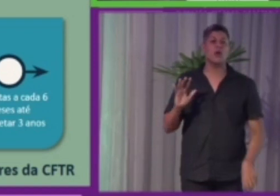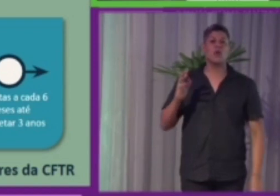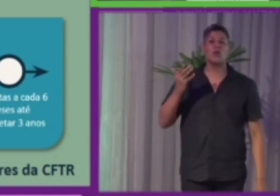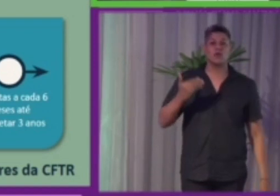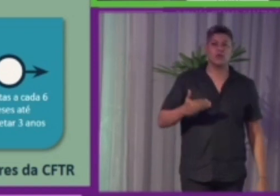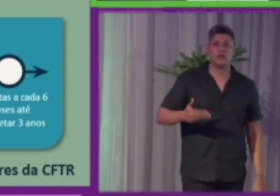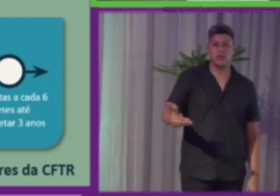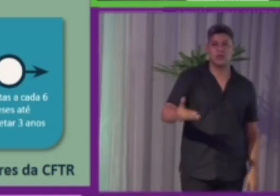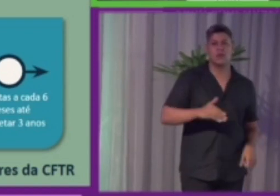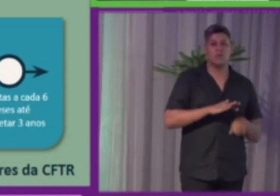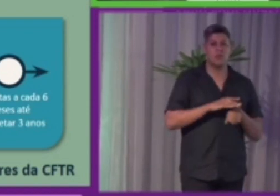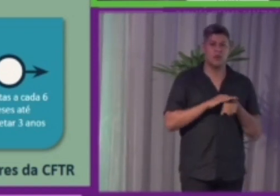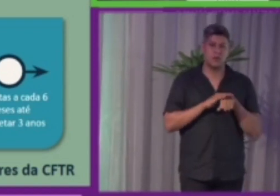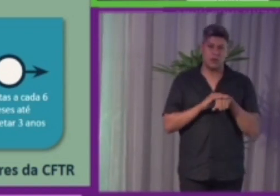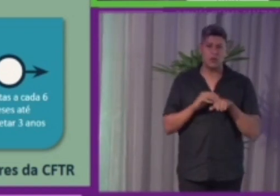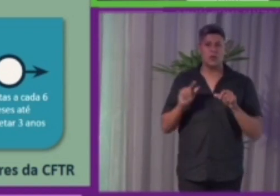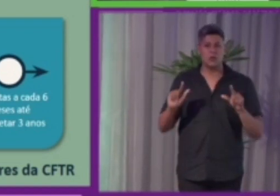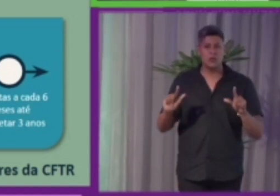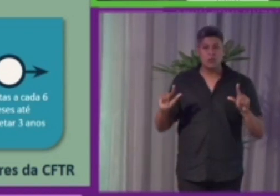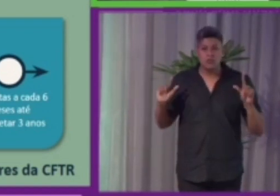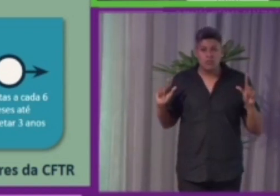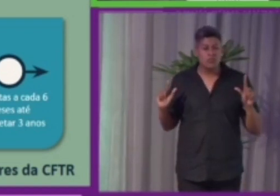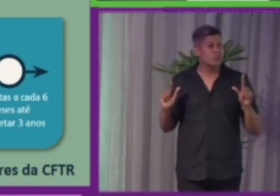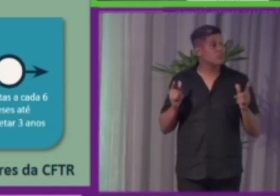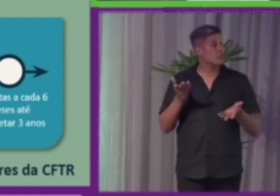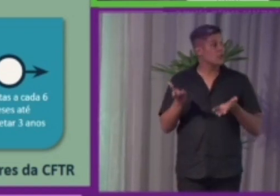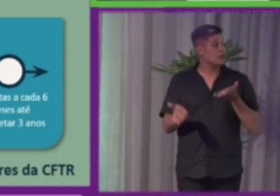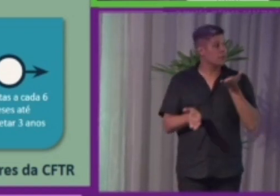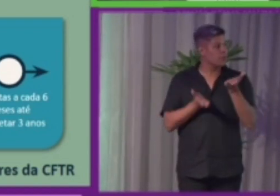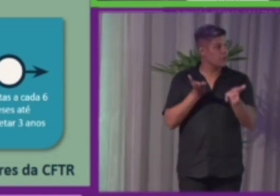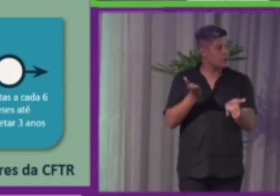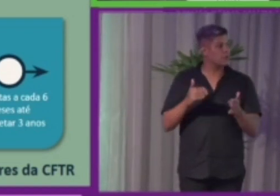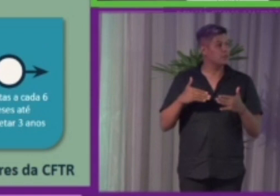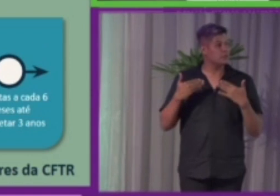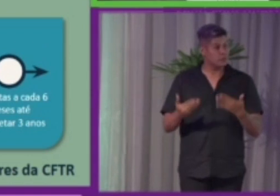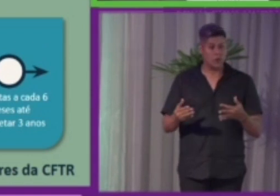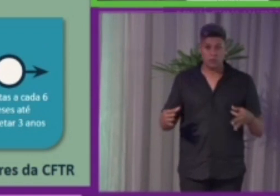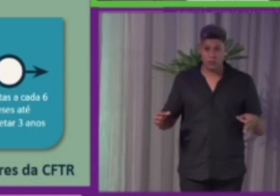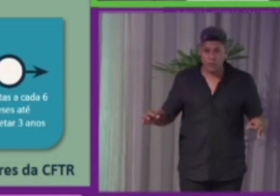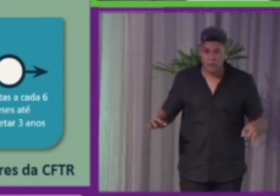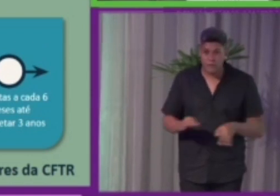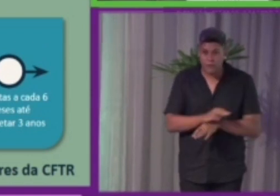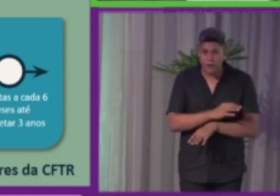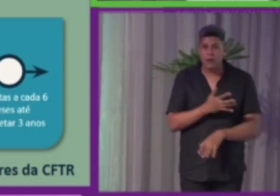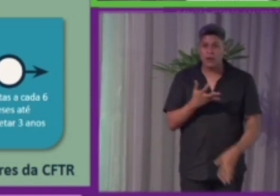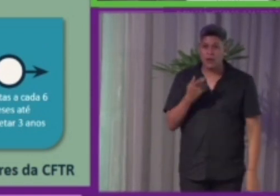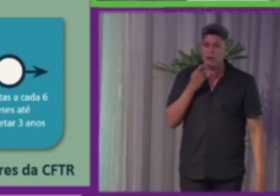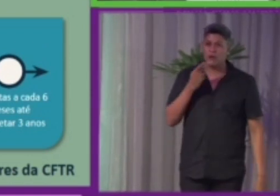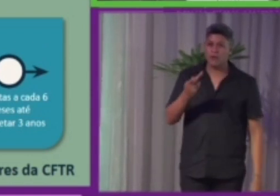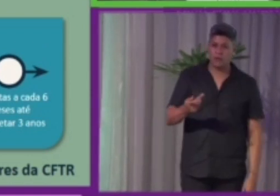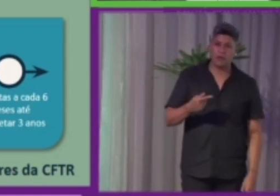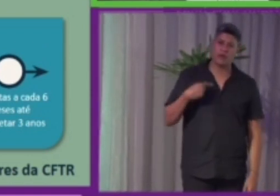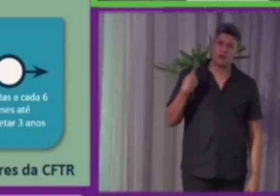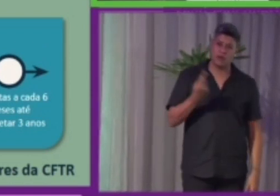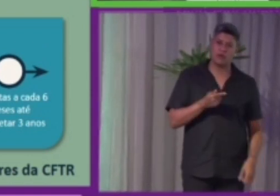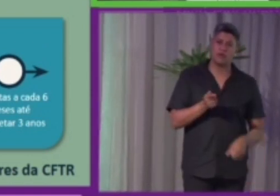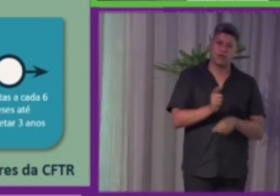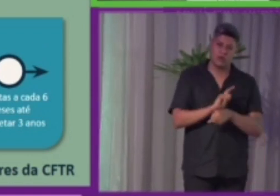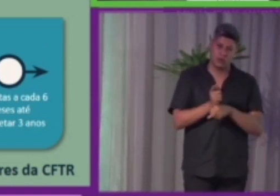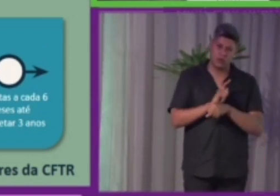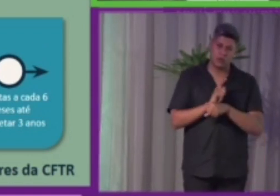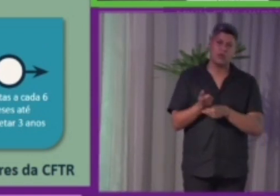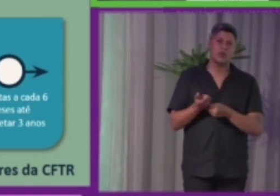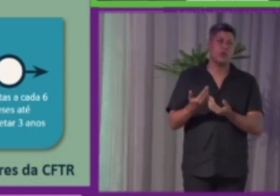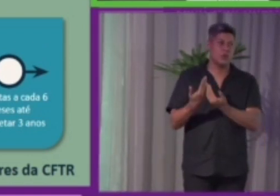esses pacientes que estão sendo expostos a essa terapêutica. Então, para finalizar, eu queria dizer que o nosso registro ele é resultado de um